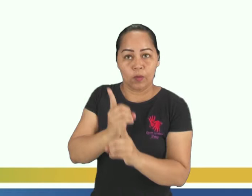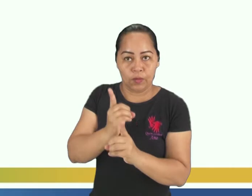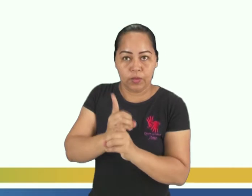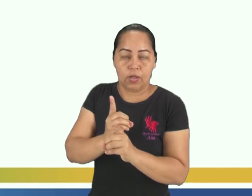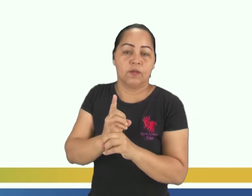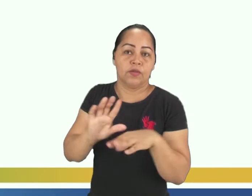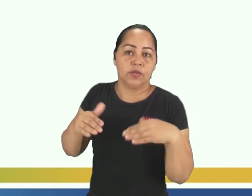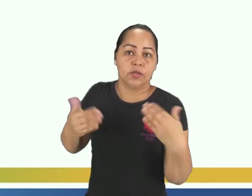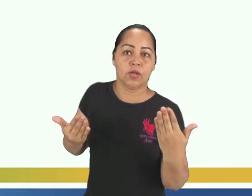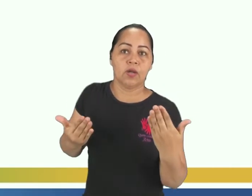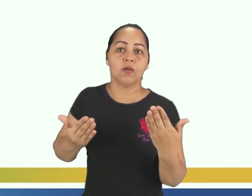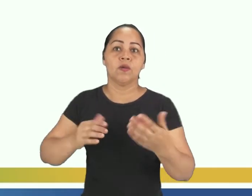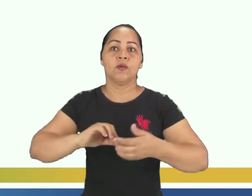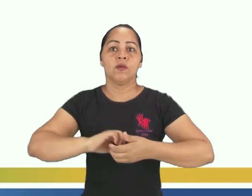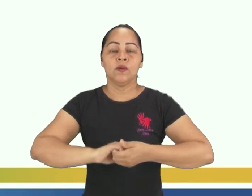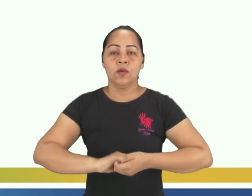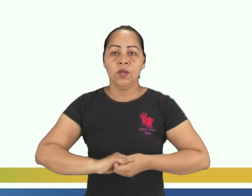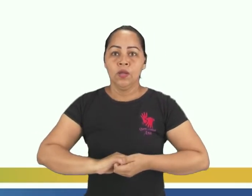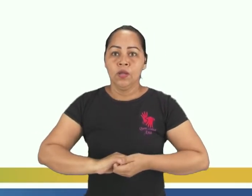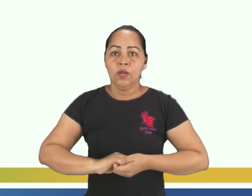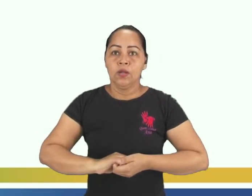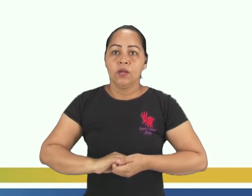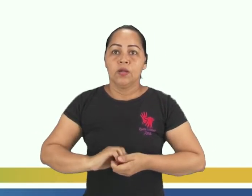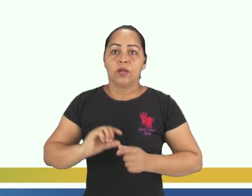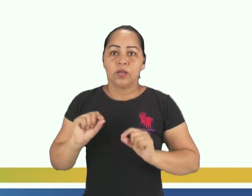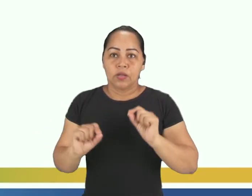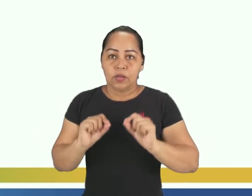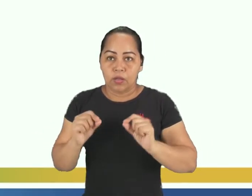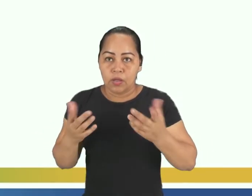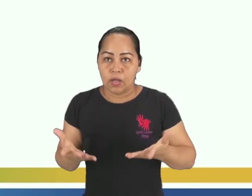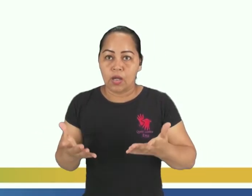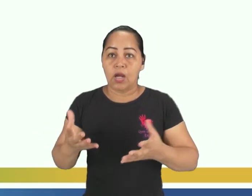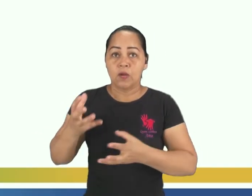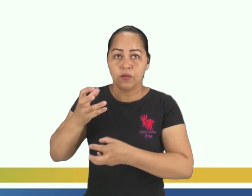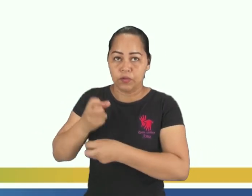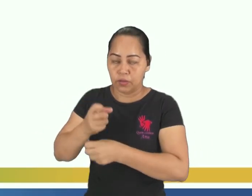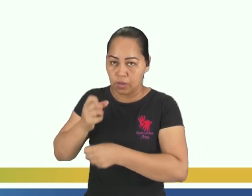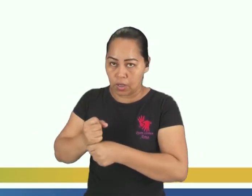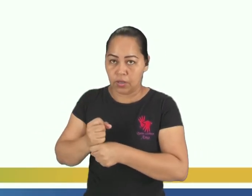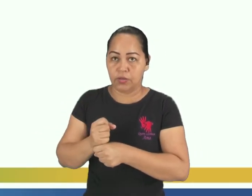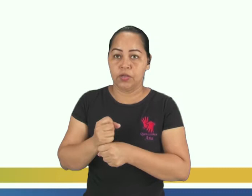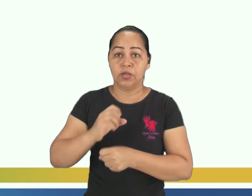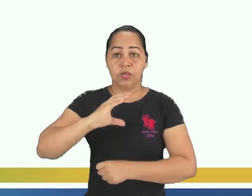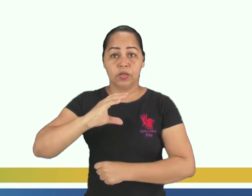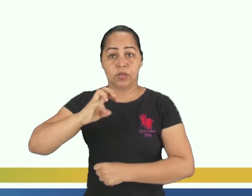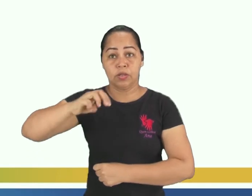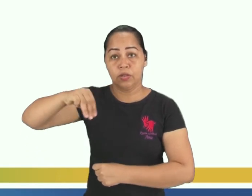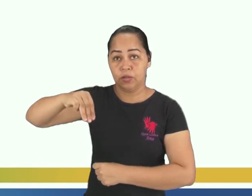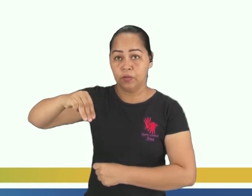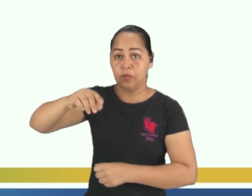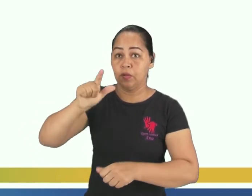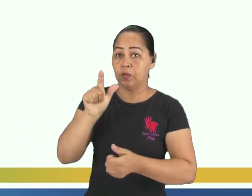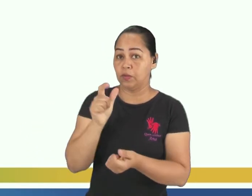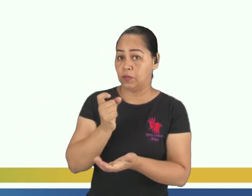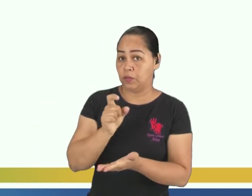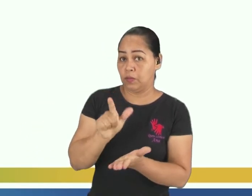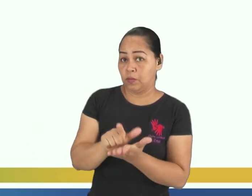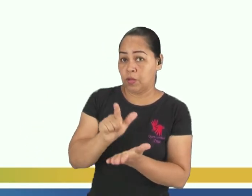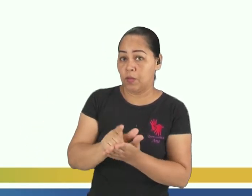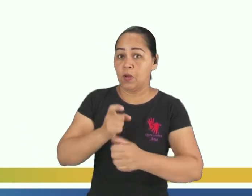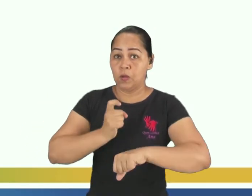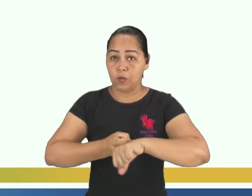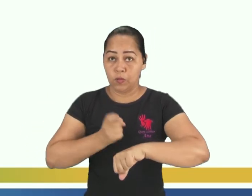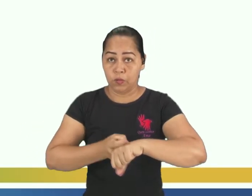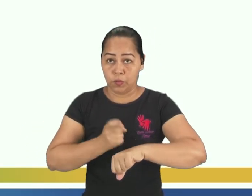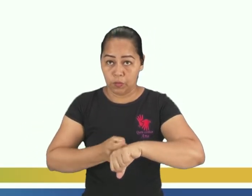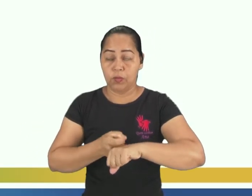forma que será a quantidade aí de centímetros quadrados de papelão que será empregada aí na estrutura